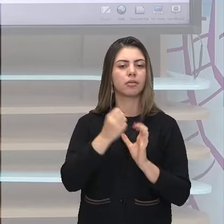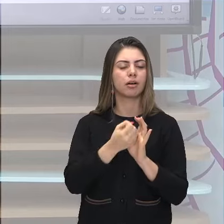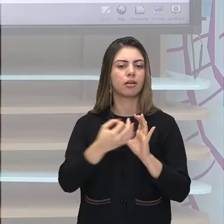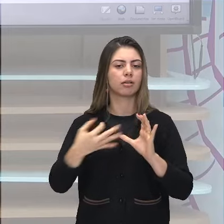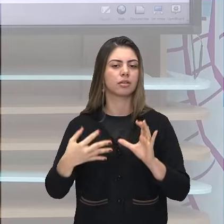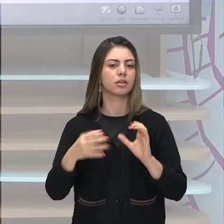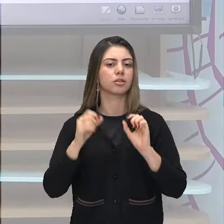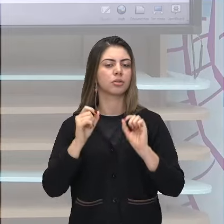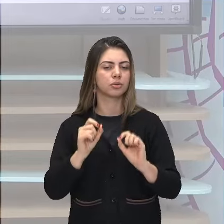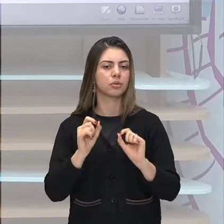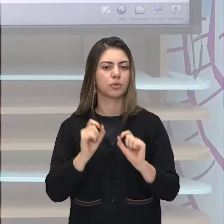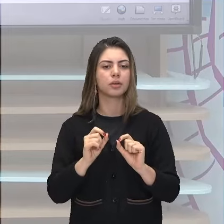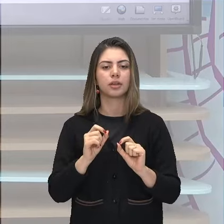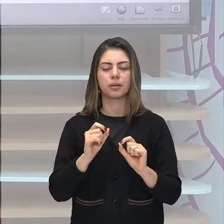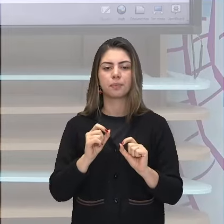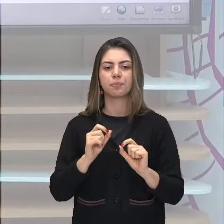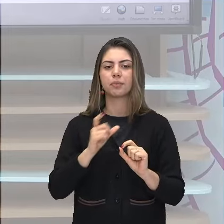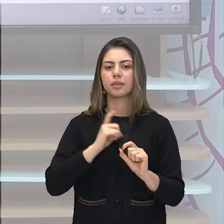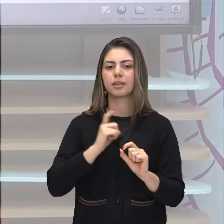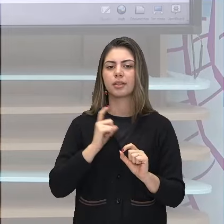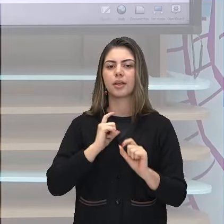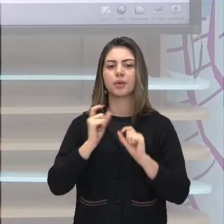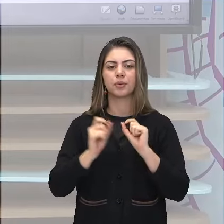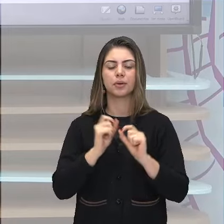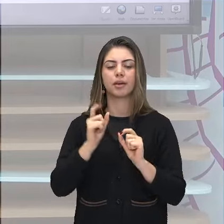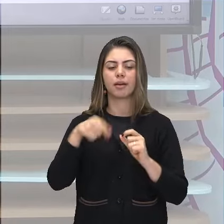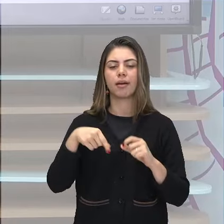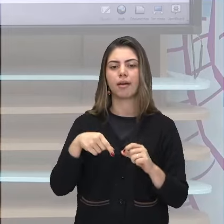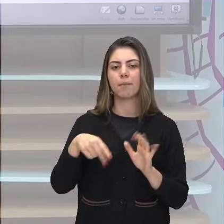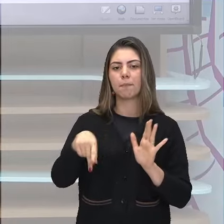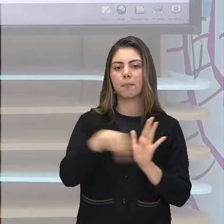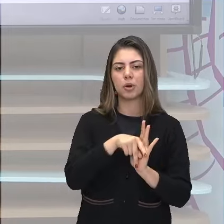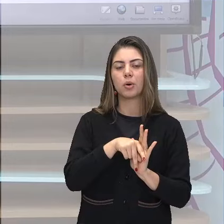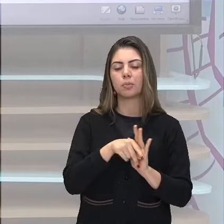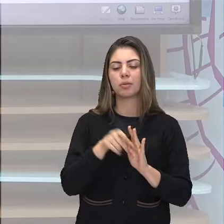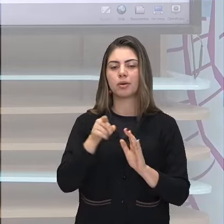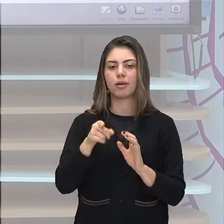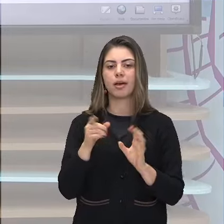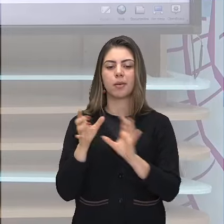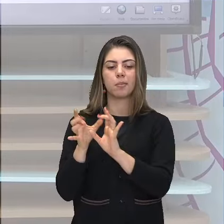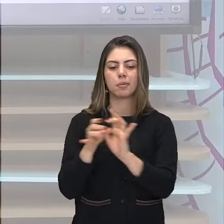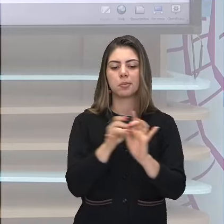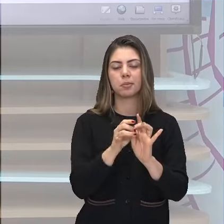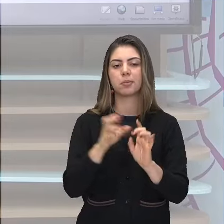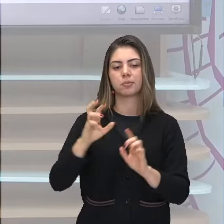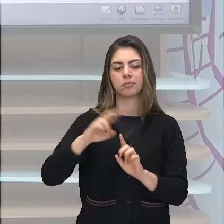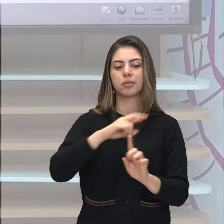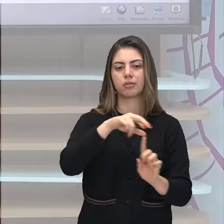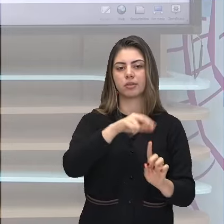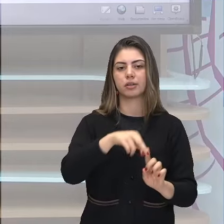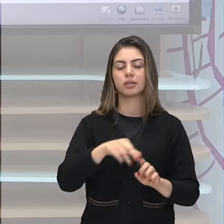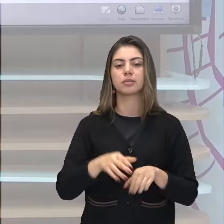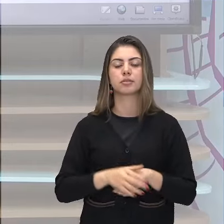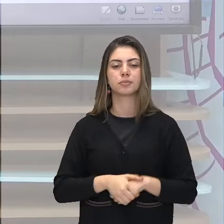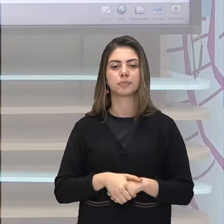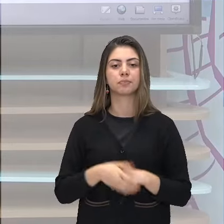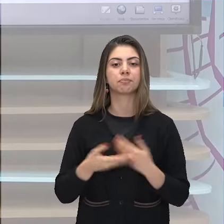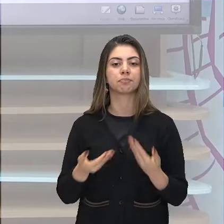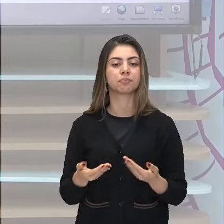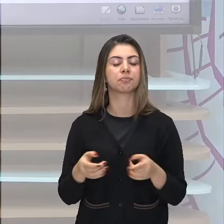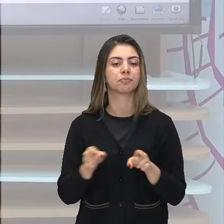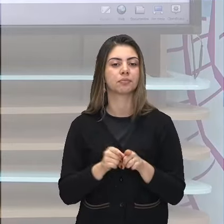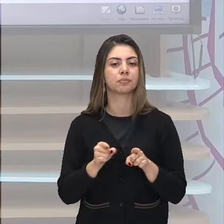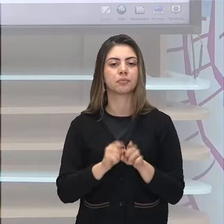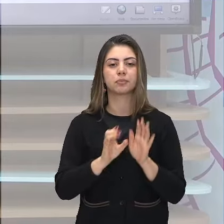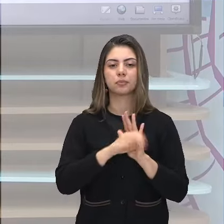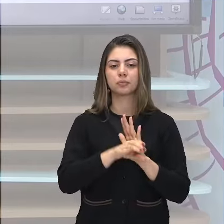fazer parte dessa coesão referencial. Assim como o conceito também colocou